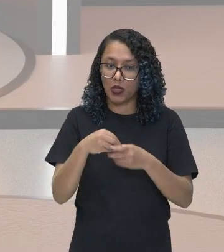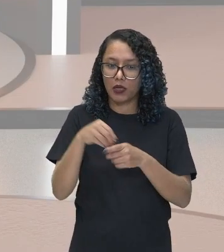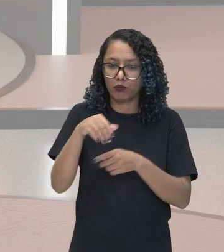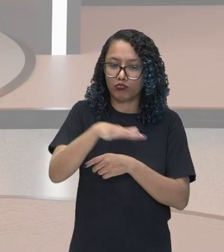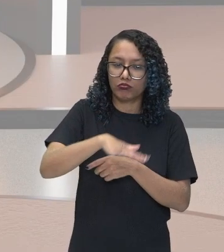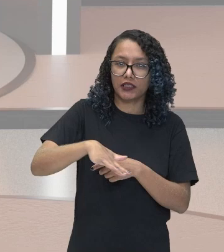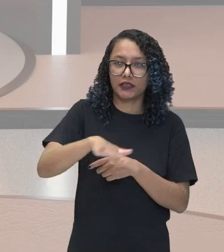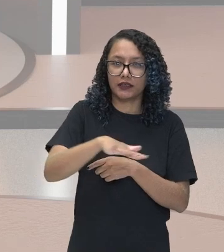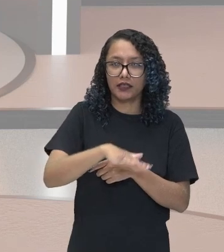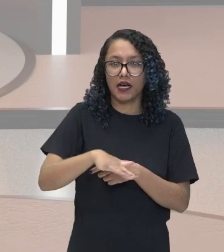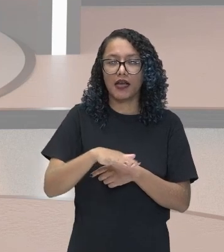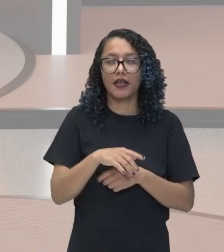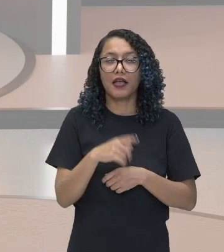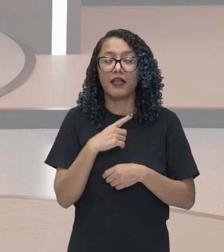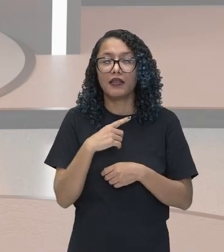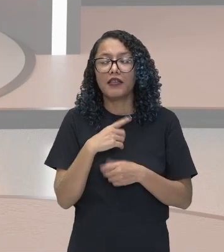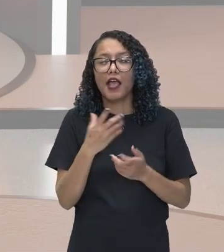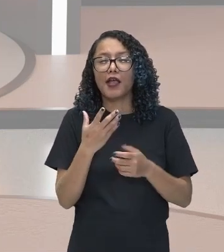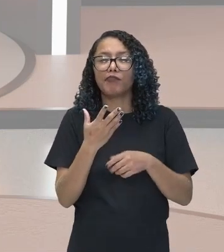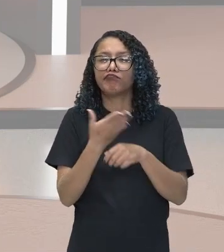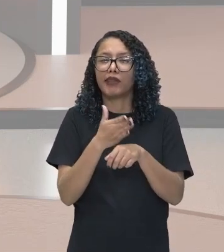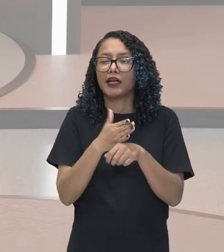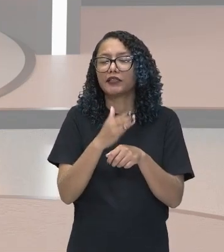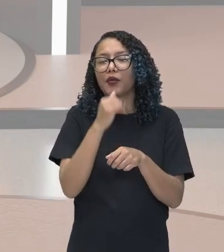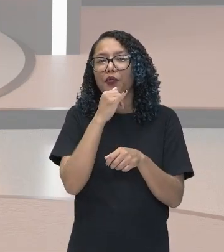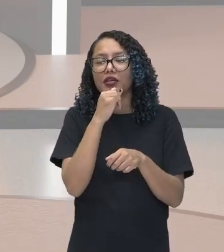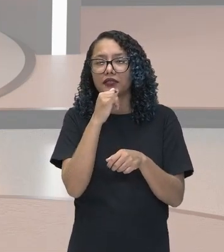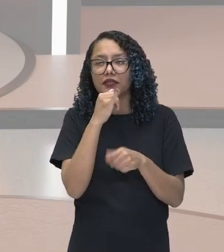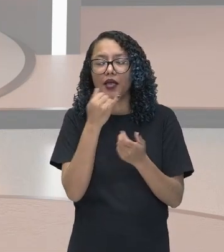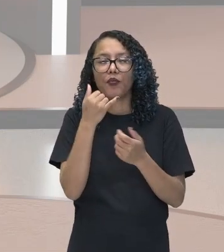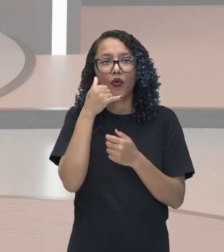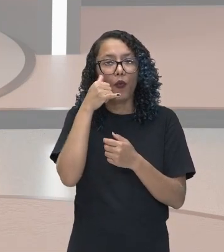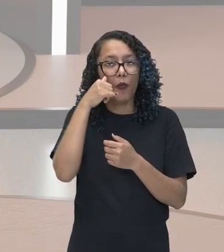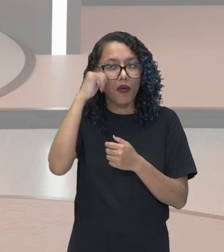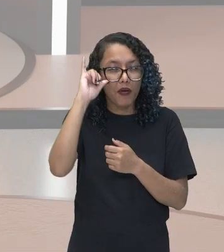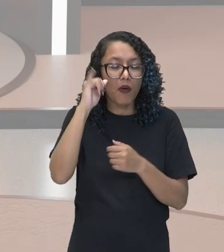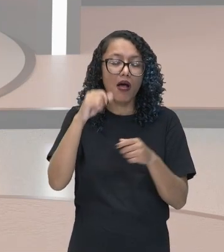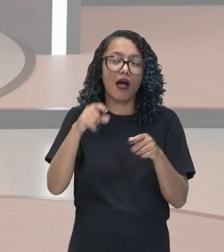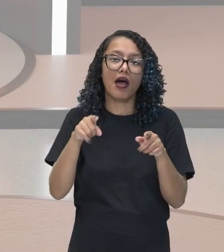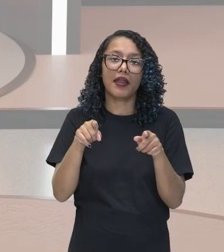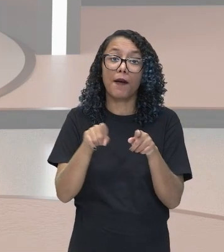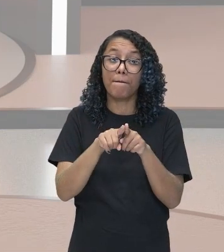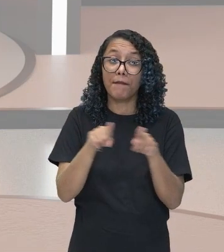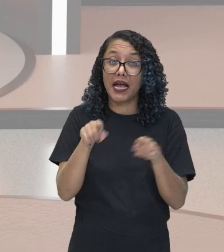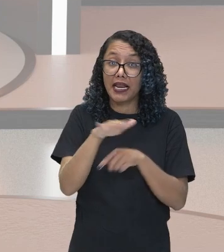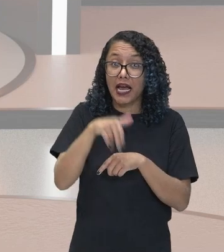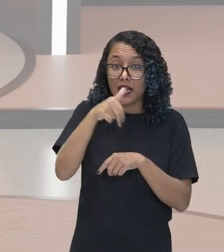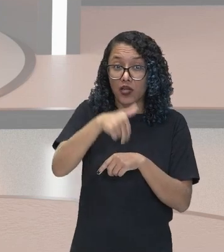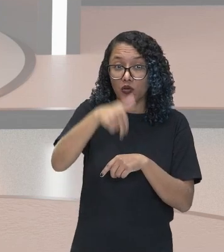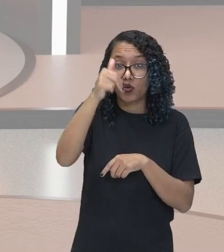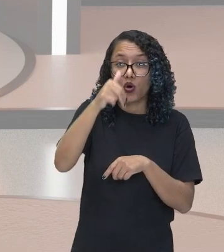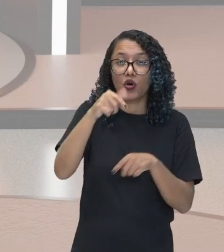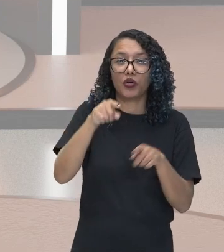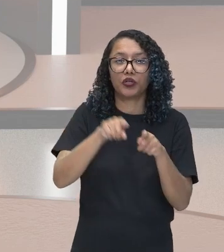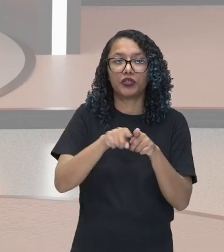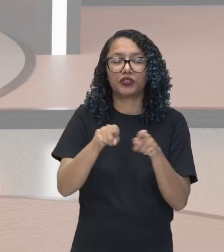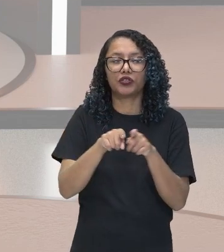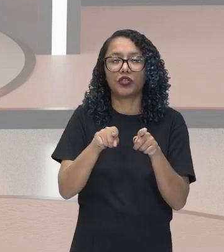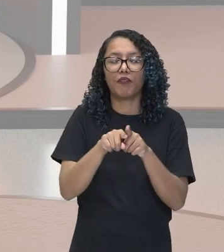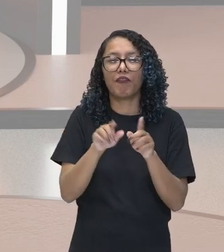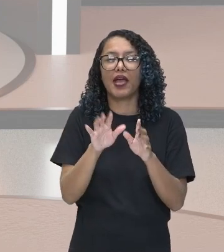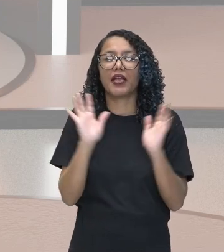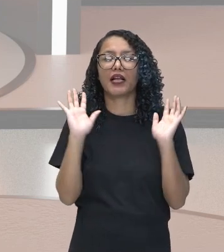o desenvolvimento de atividades da pecuária. Mais ao norte dessa área, nós vamos ter aí o